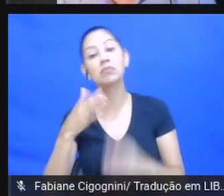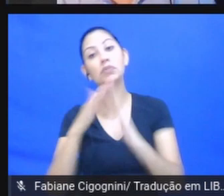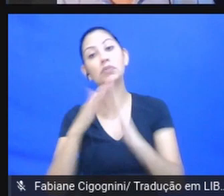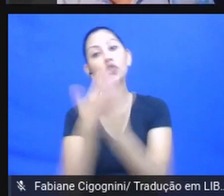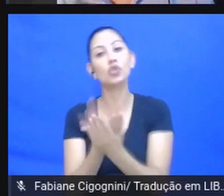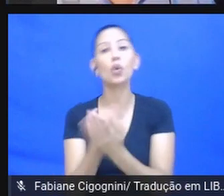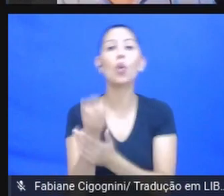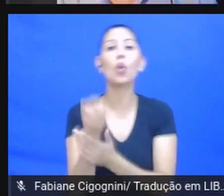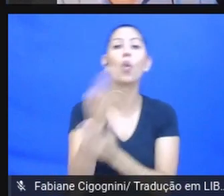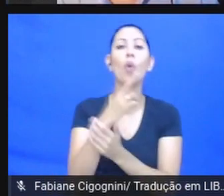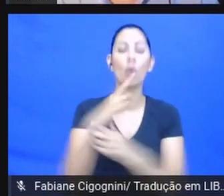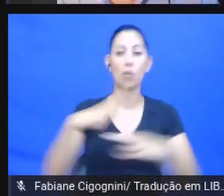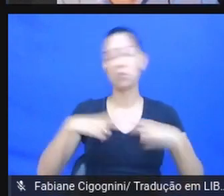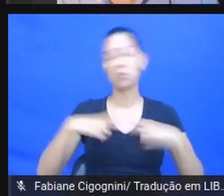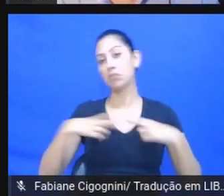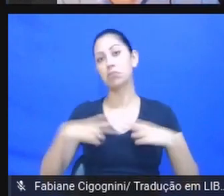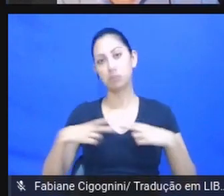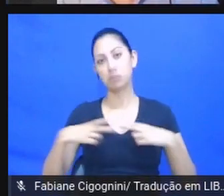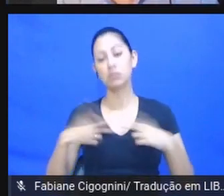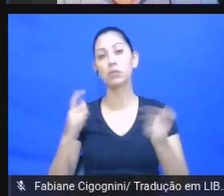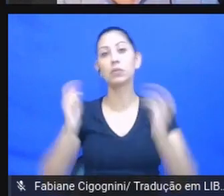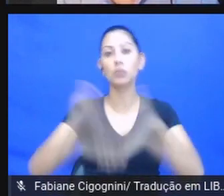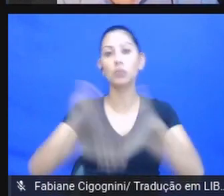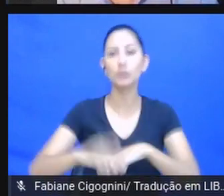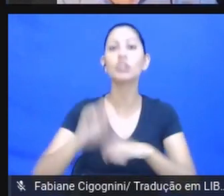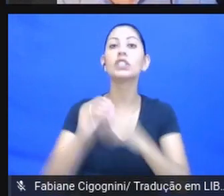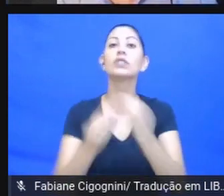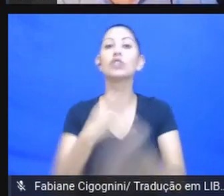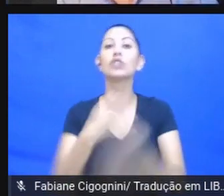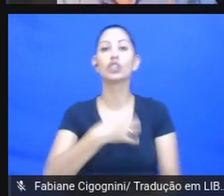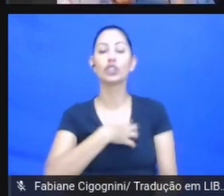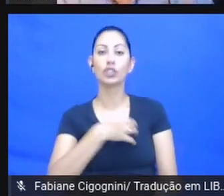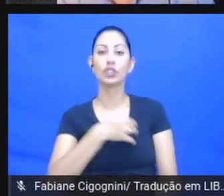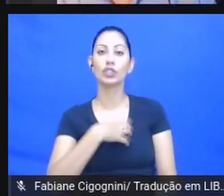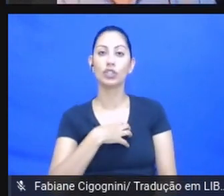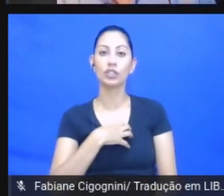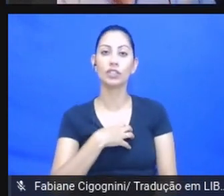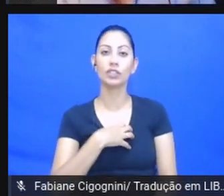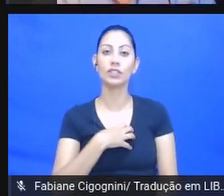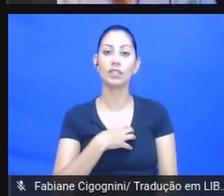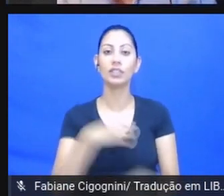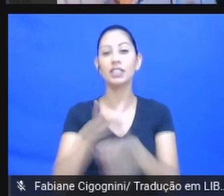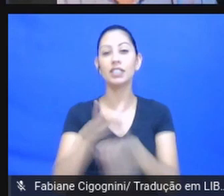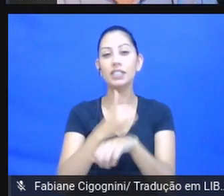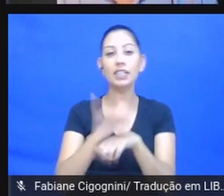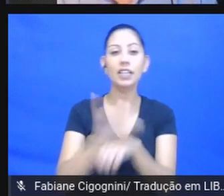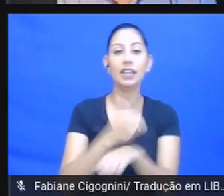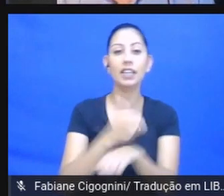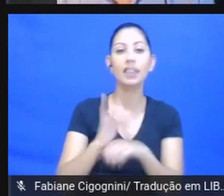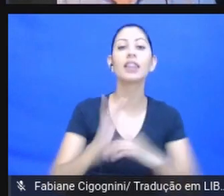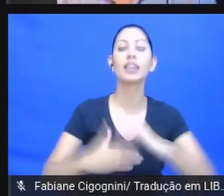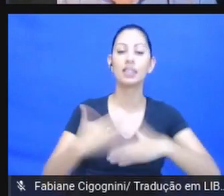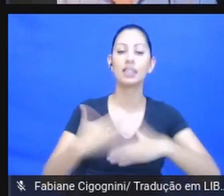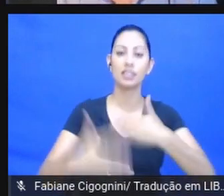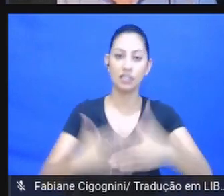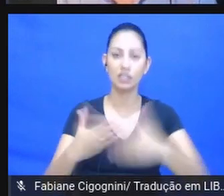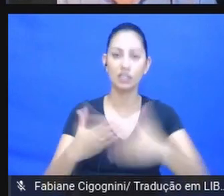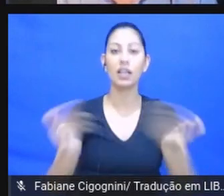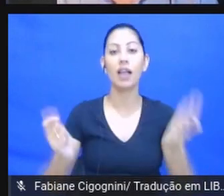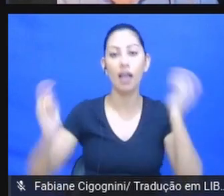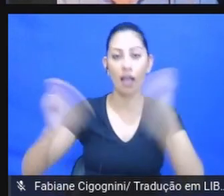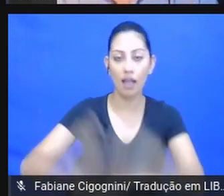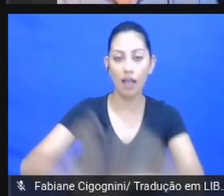institucionalmente, como uma das, enfim, formas que eu tenho, assim, que venho desenvolvendo essas